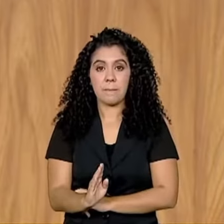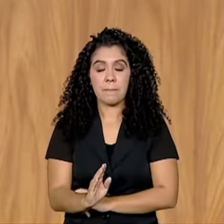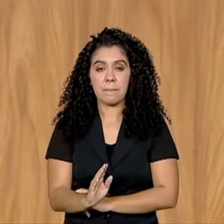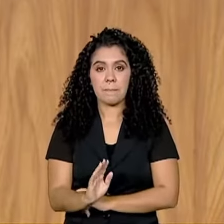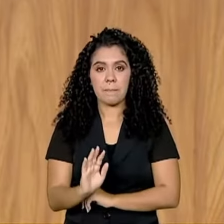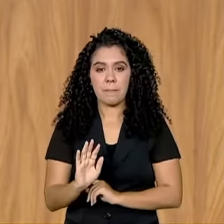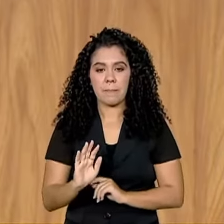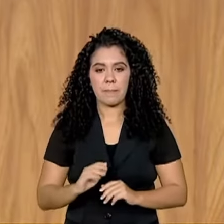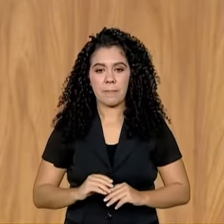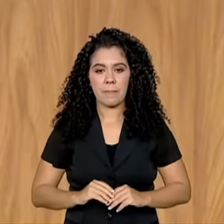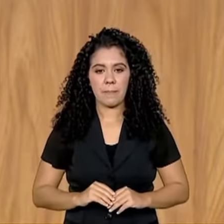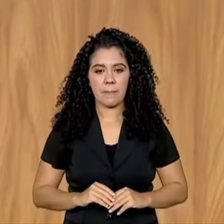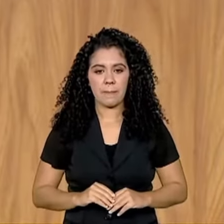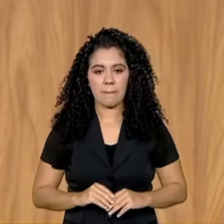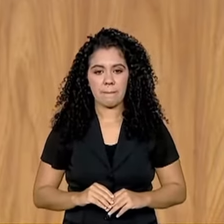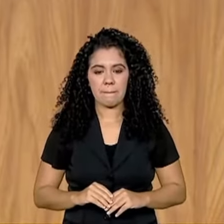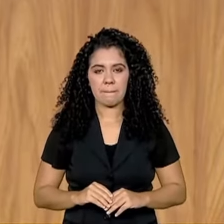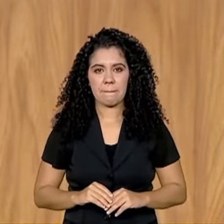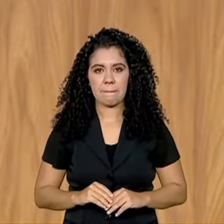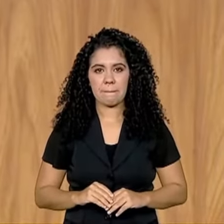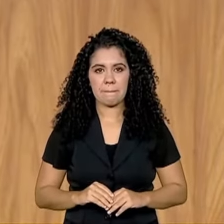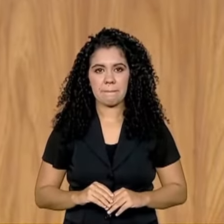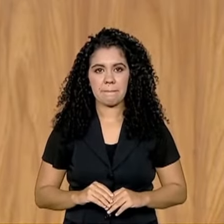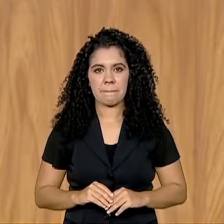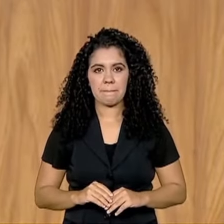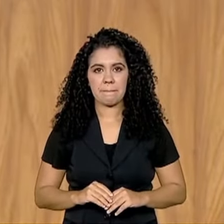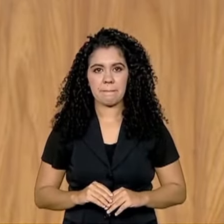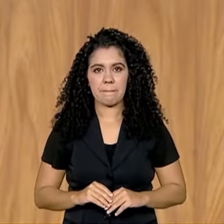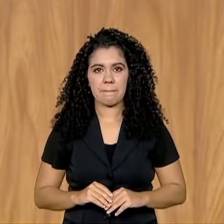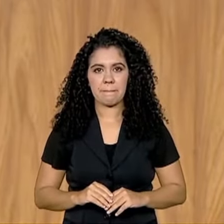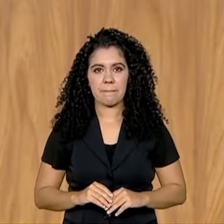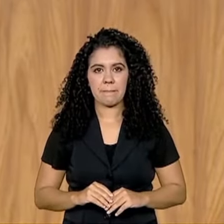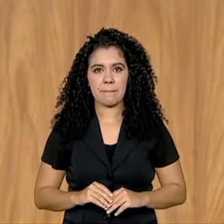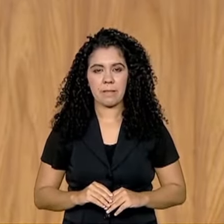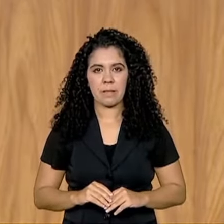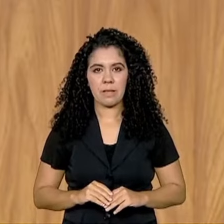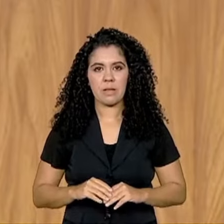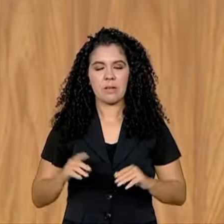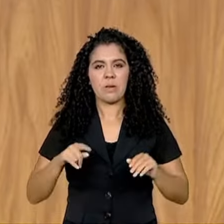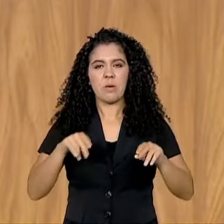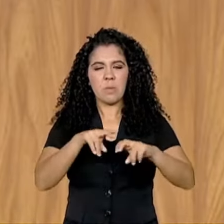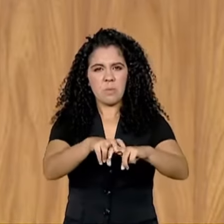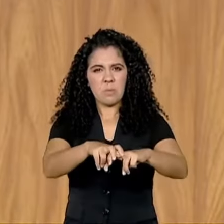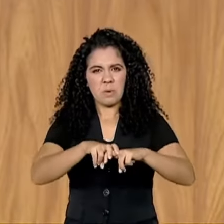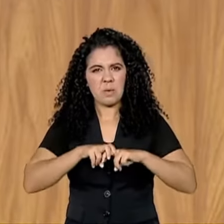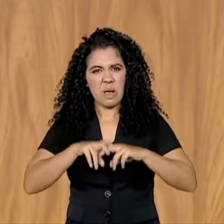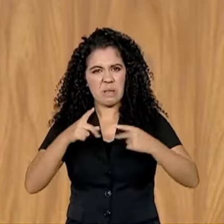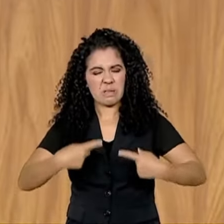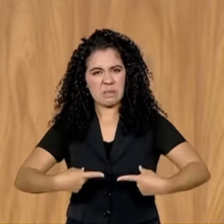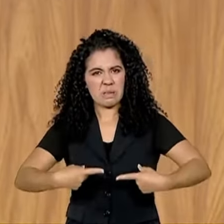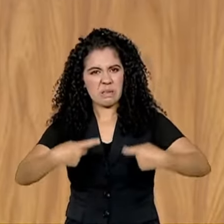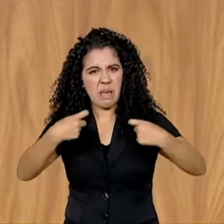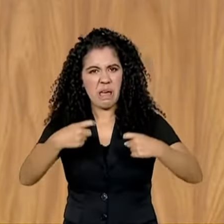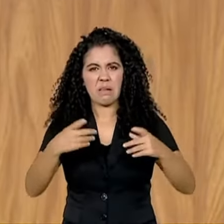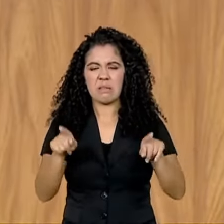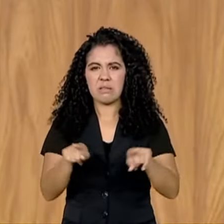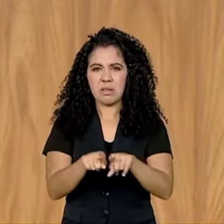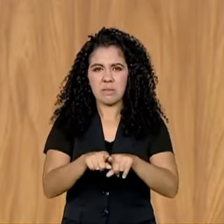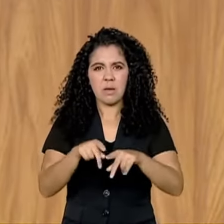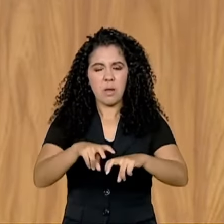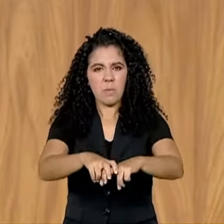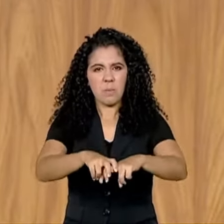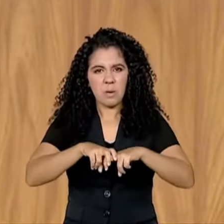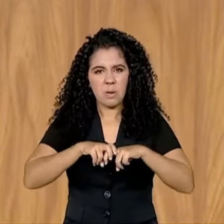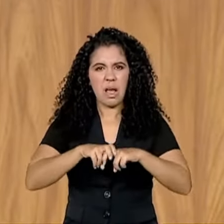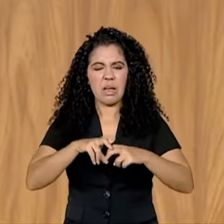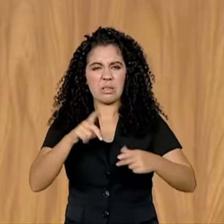les plus extrêmes qui parfois viennent bousculer a salvo de forças muito extremas que vêm estremecer a democracia. E a força